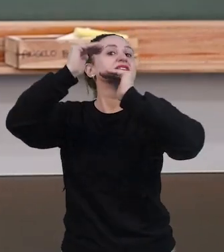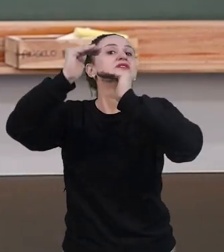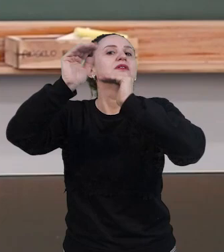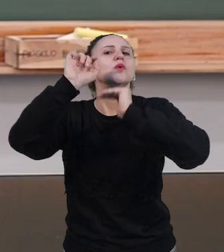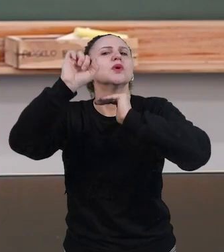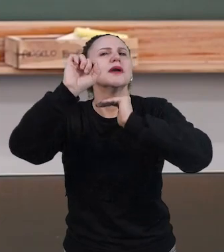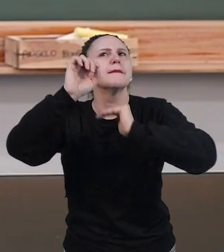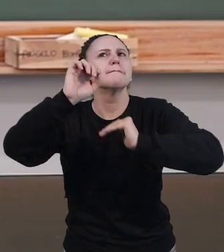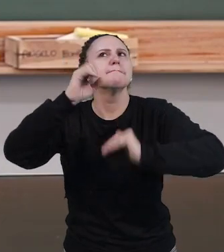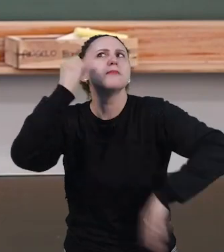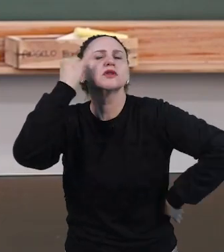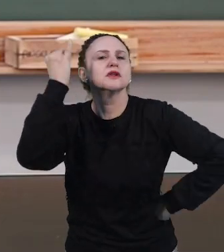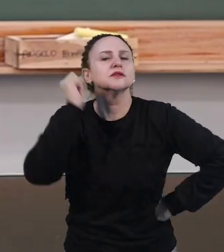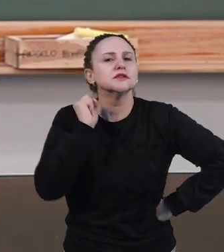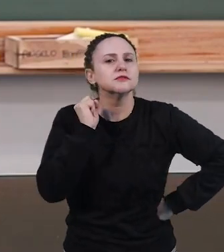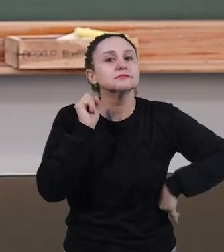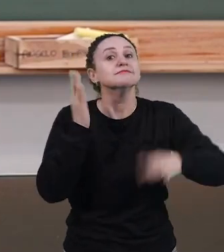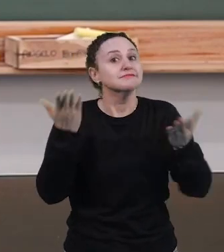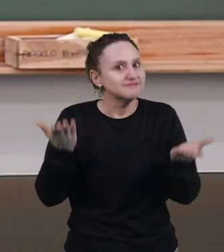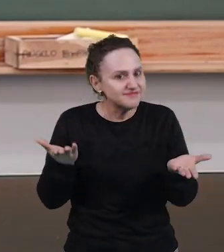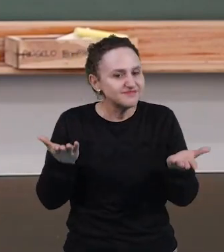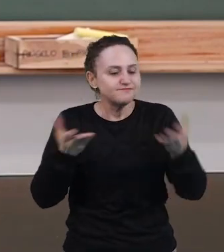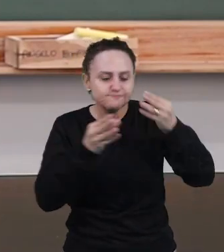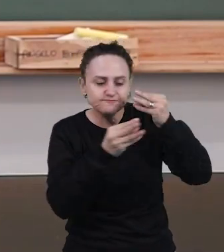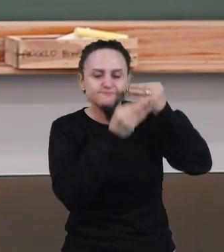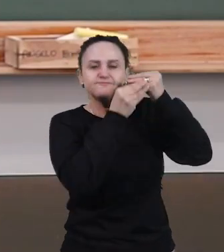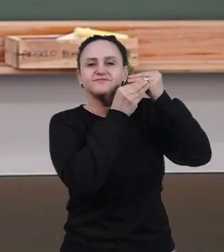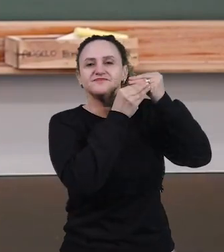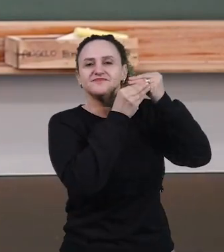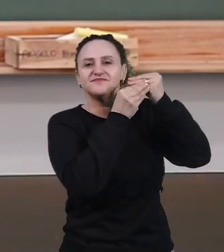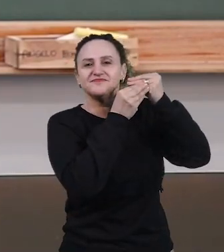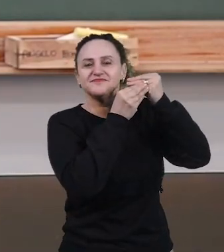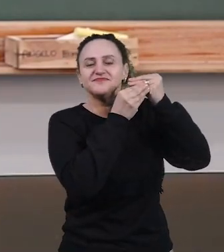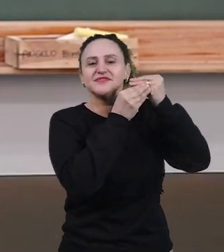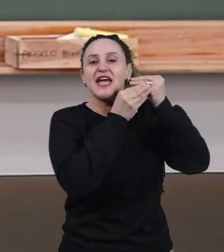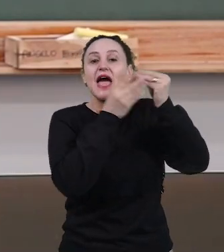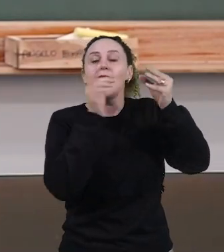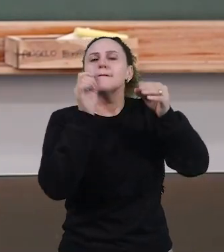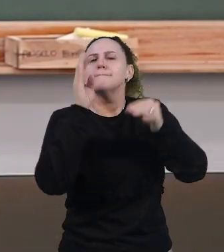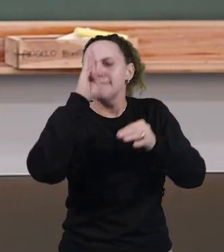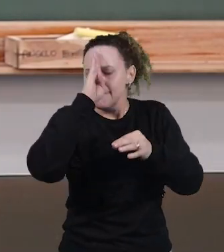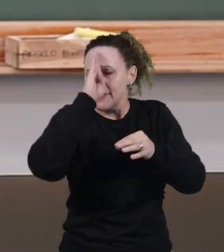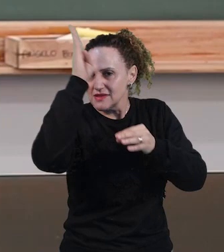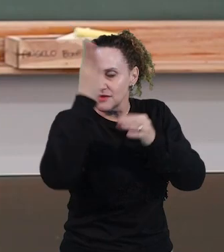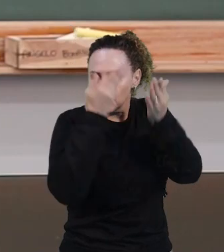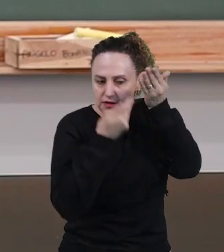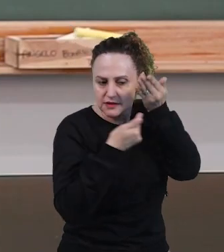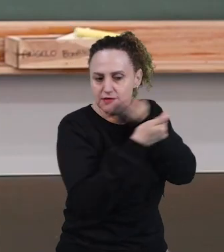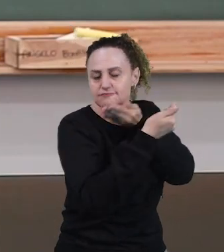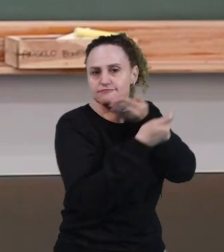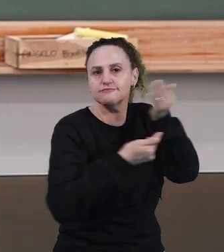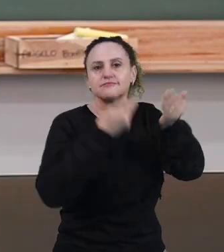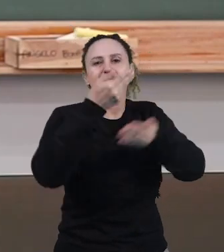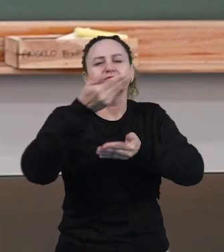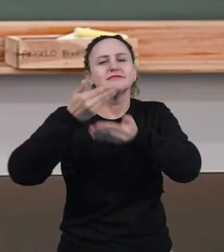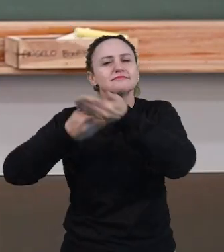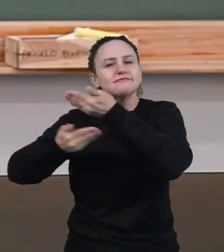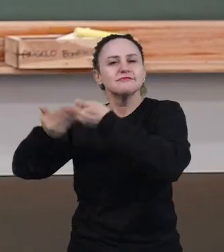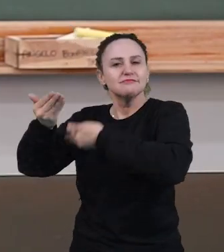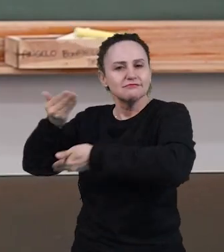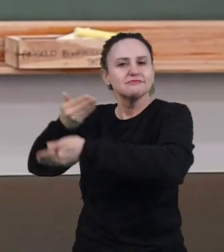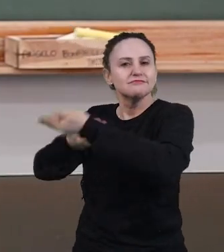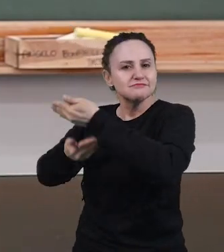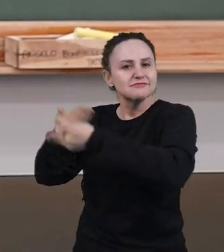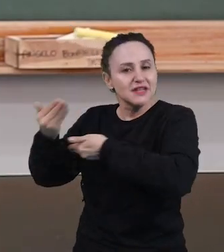essencial? E aí está uma defesa do Piaget, a interação que eu tenho com os meus pares. A importância